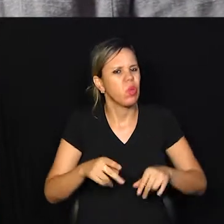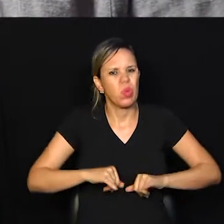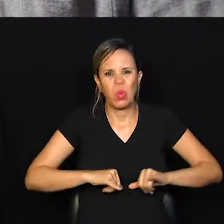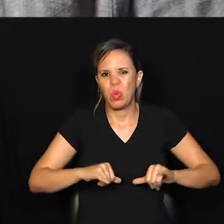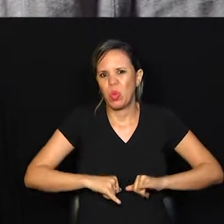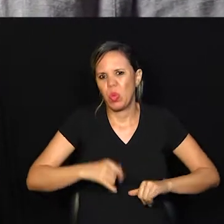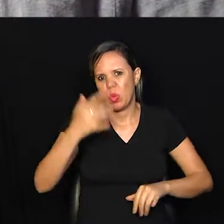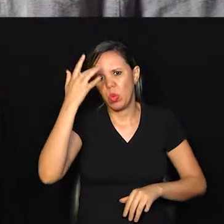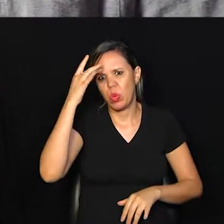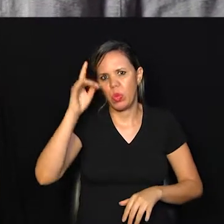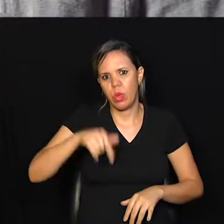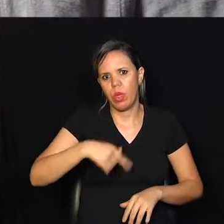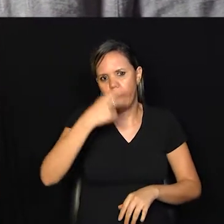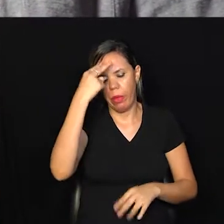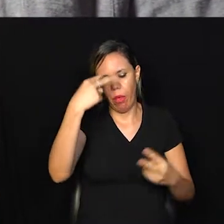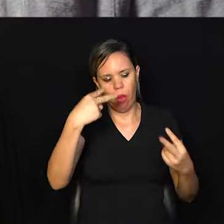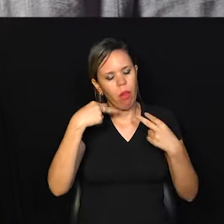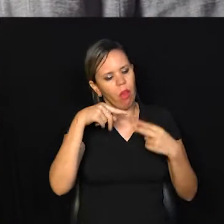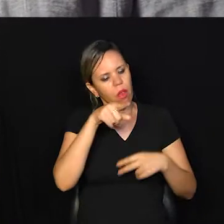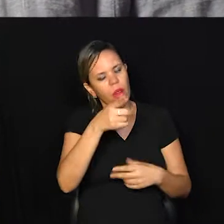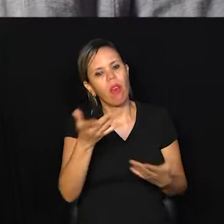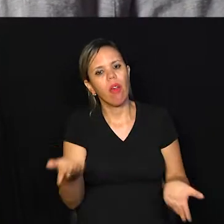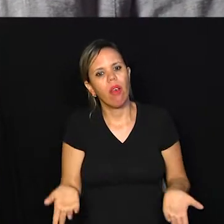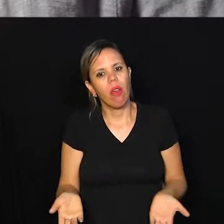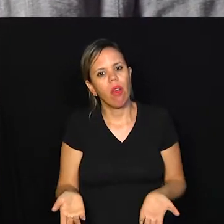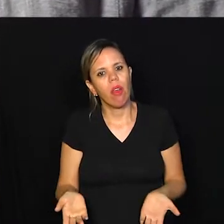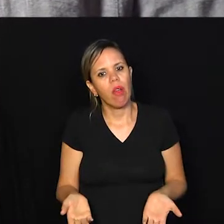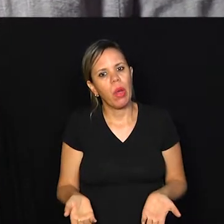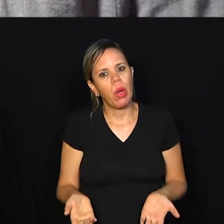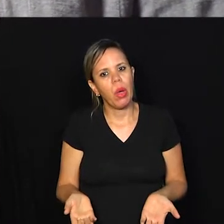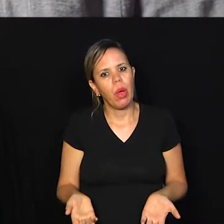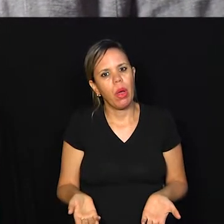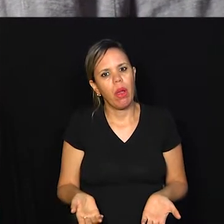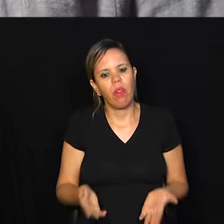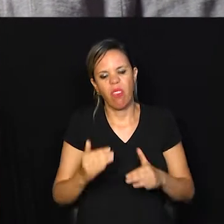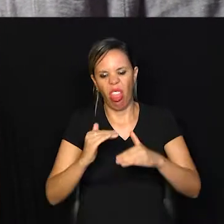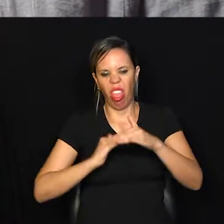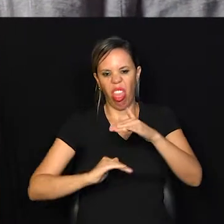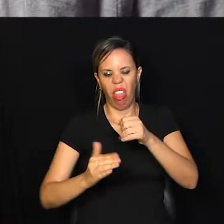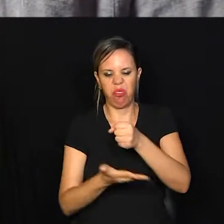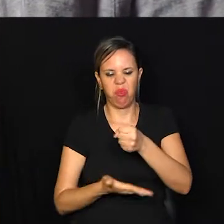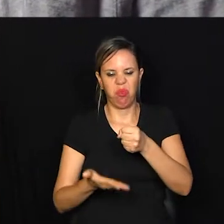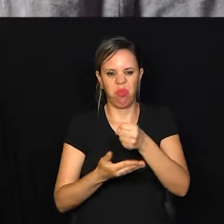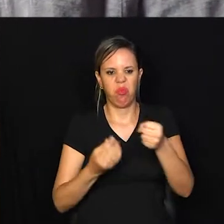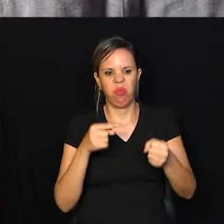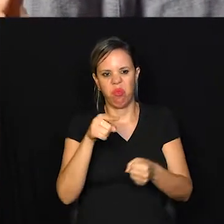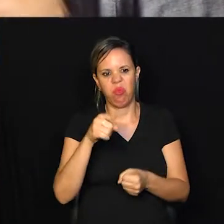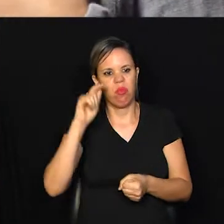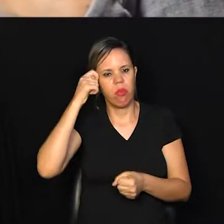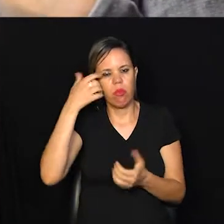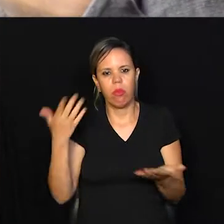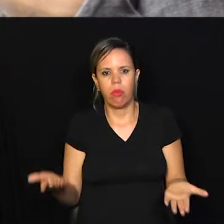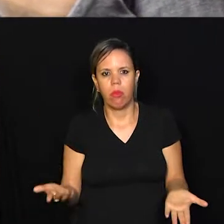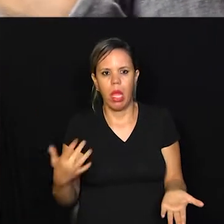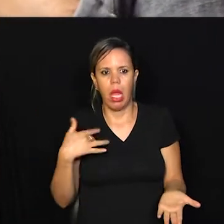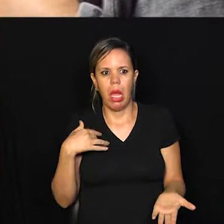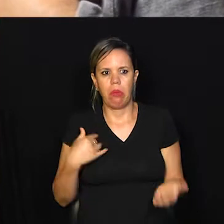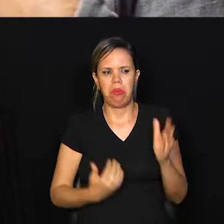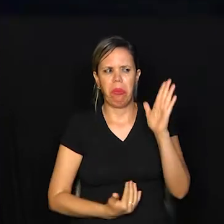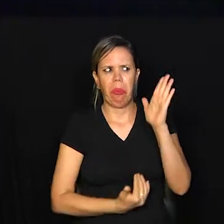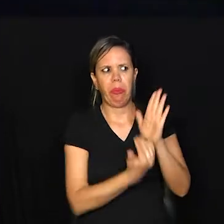é. Alguém olhar no teu rosto e falar, pô, véio, você é menos que você é negro. Aí acha que é,